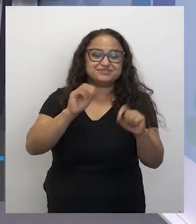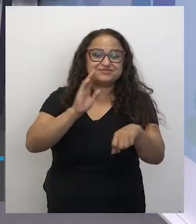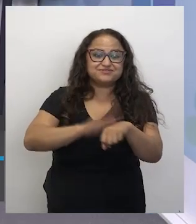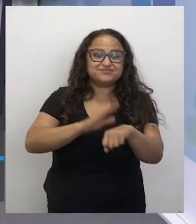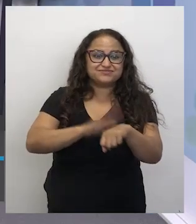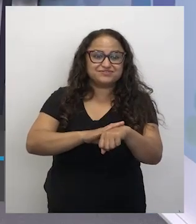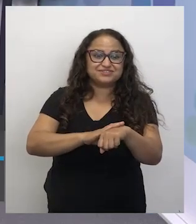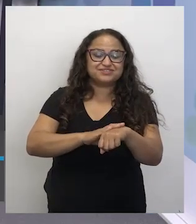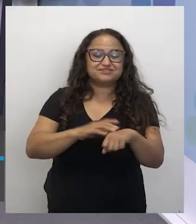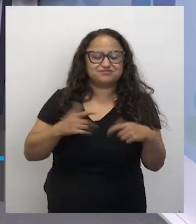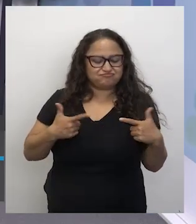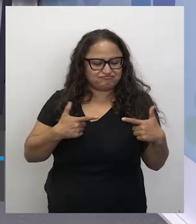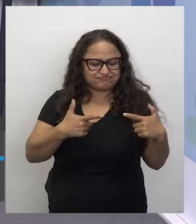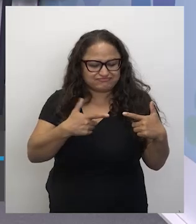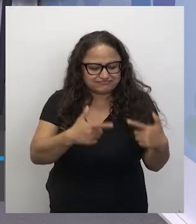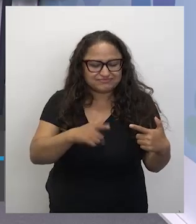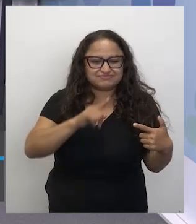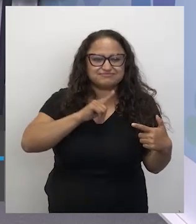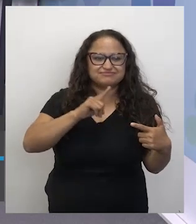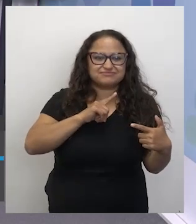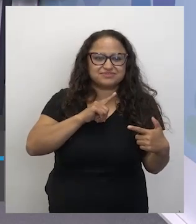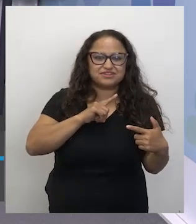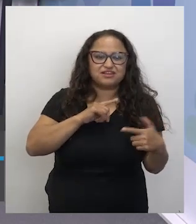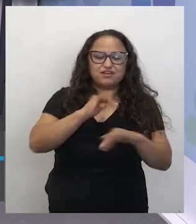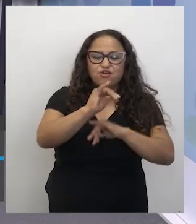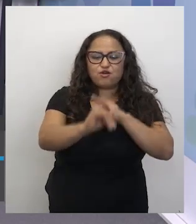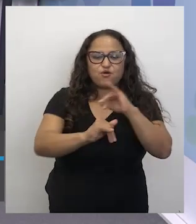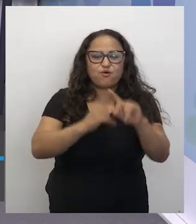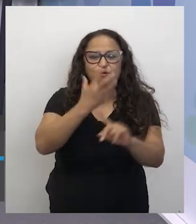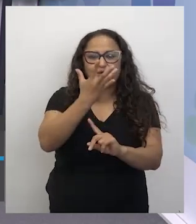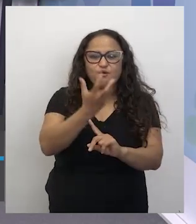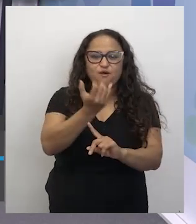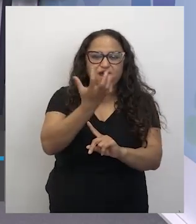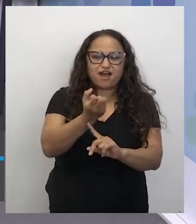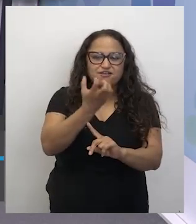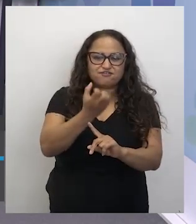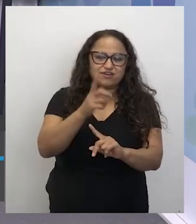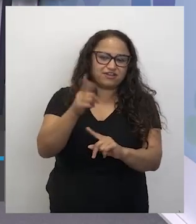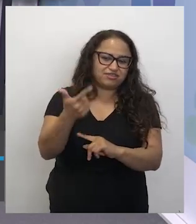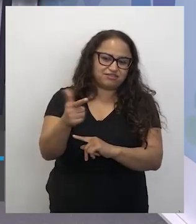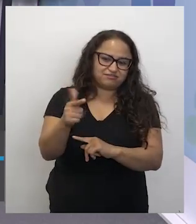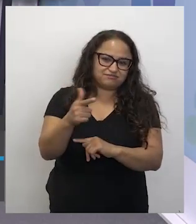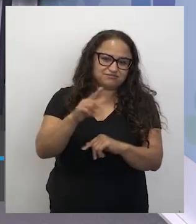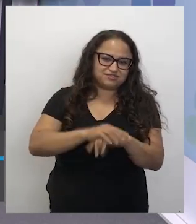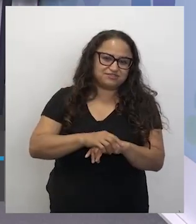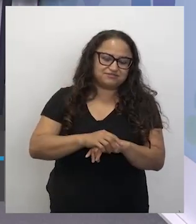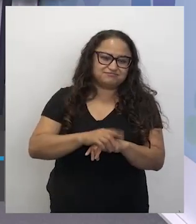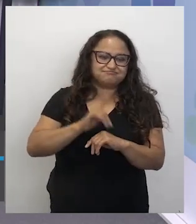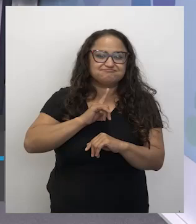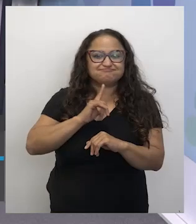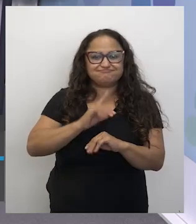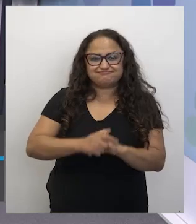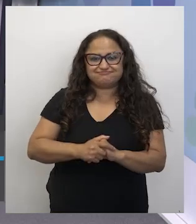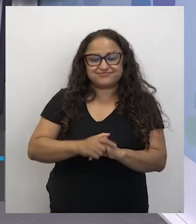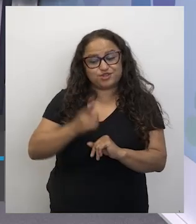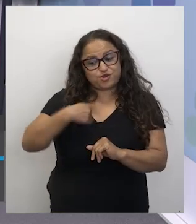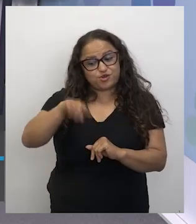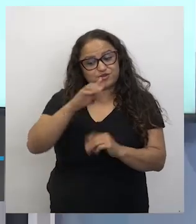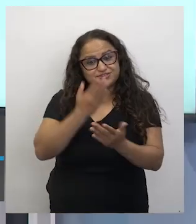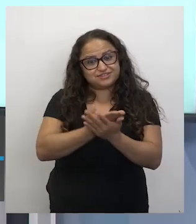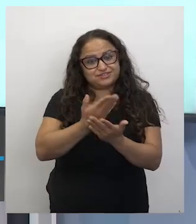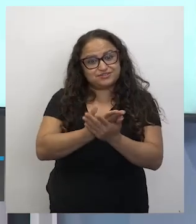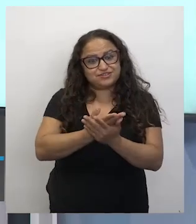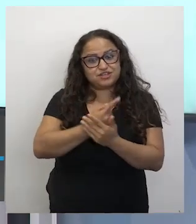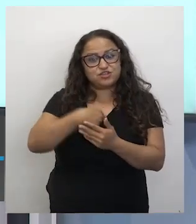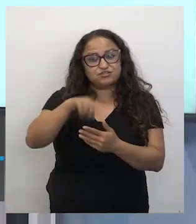fica estressado, que não tem energia elétrica, não tem Wi-Fi, né? Ou não tem aula do dia. Não tem nossa aula aí junto. Bom, então a gente reconhecendo